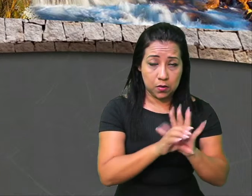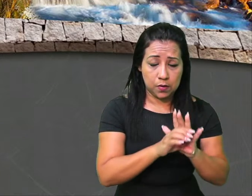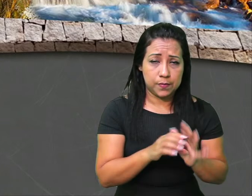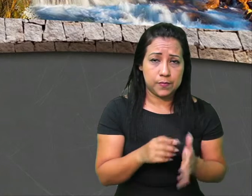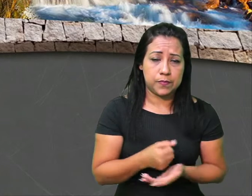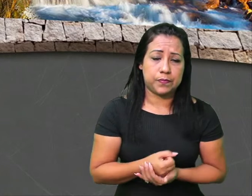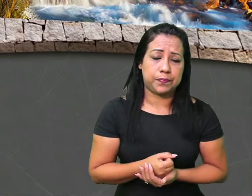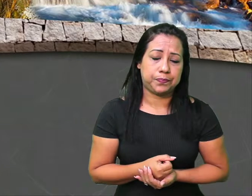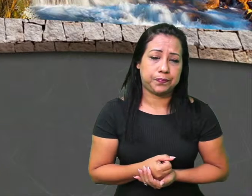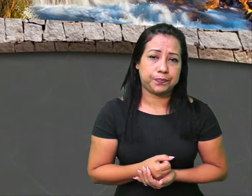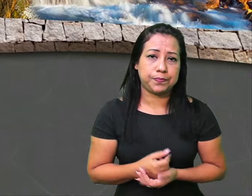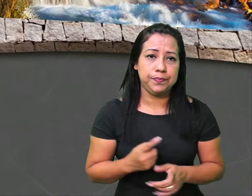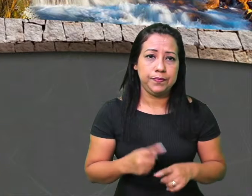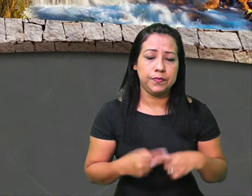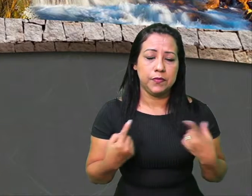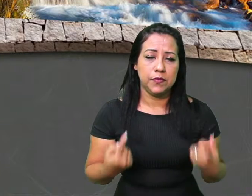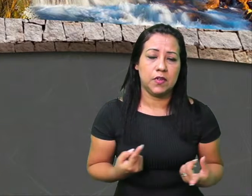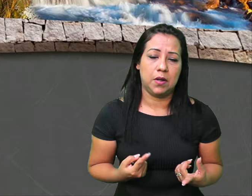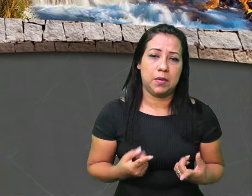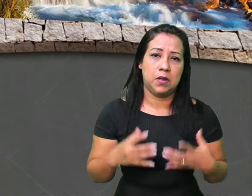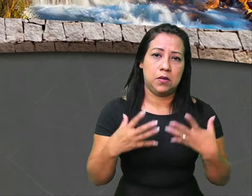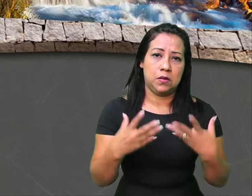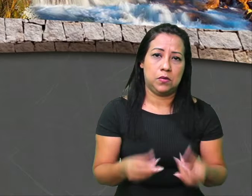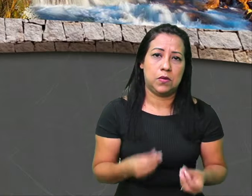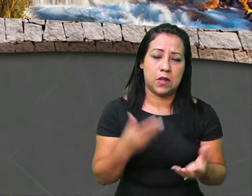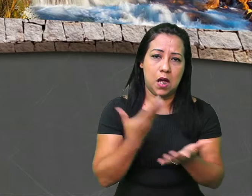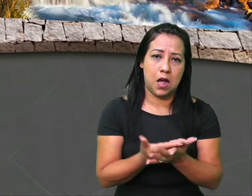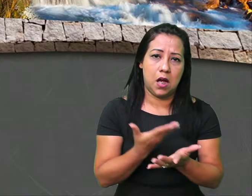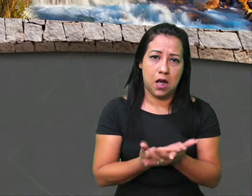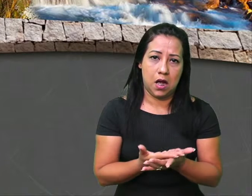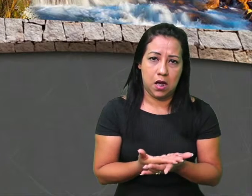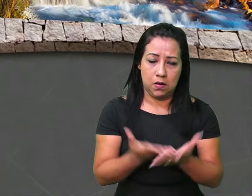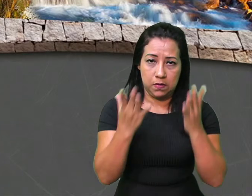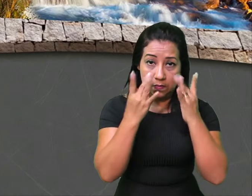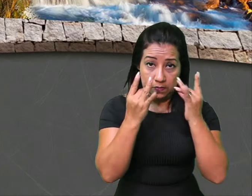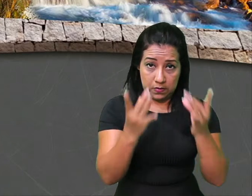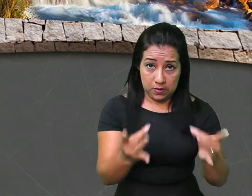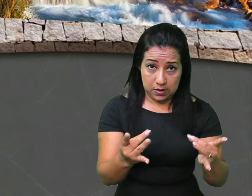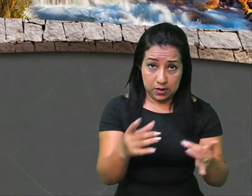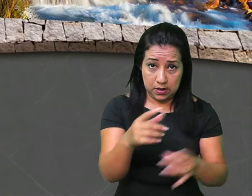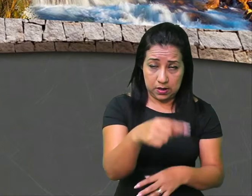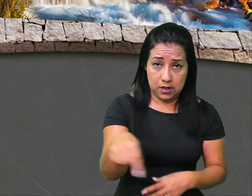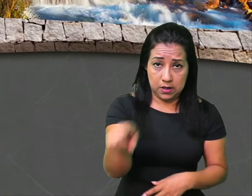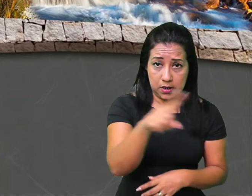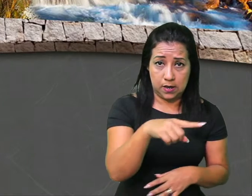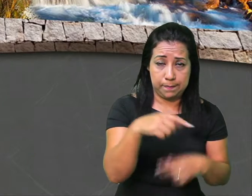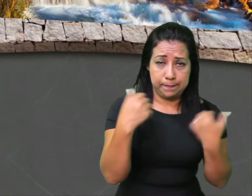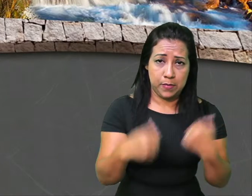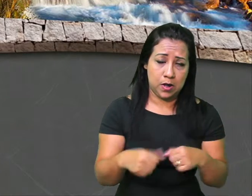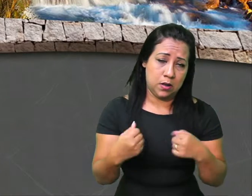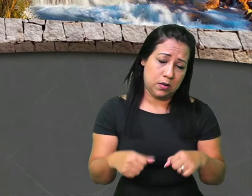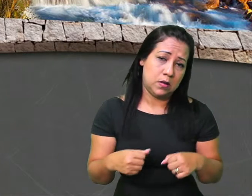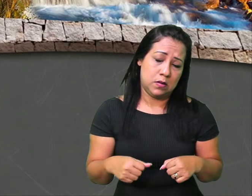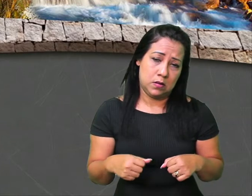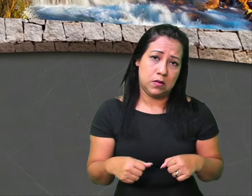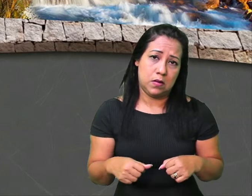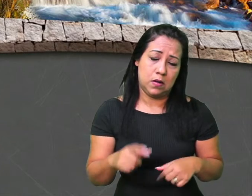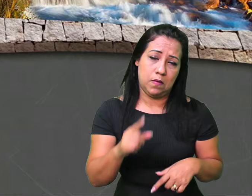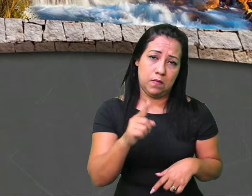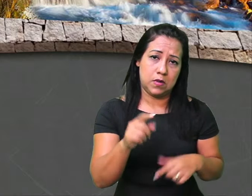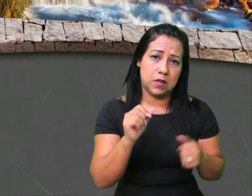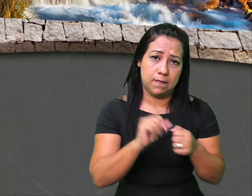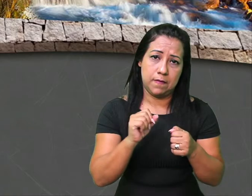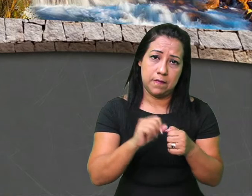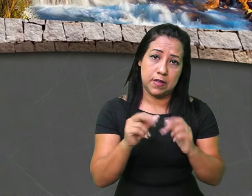falei, para toda a aula que nós formos estudar, você ficar ligado o que é que nós estamos estudando. Você vai fazer a grande diferença. Vai